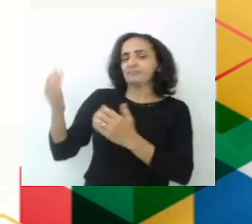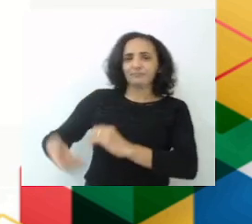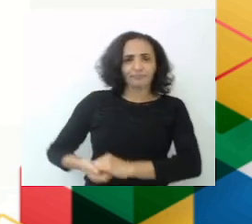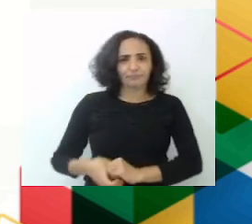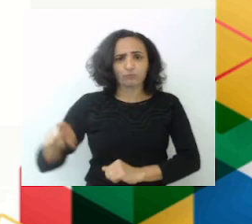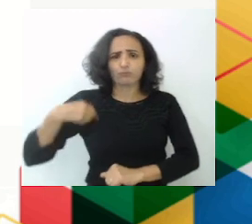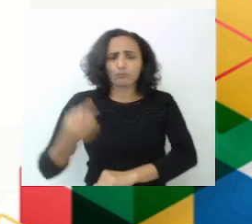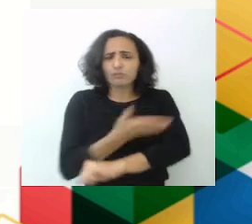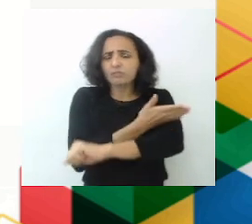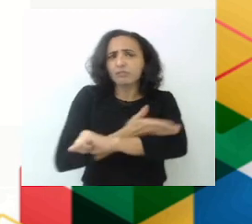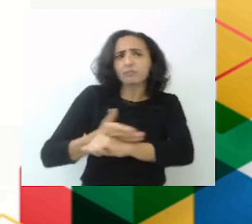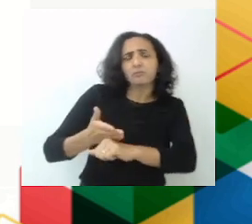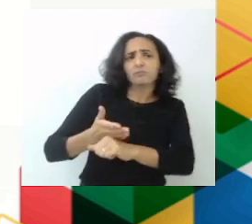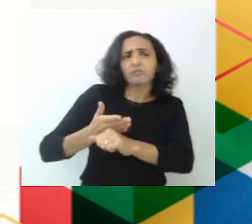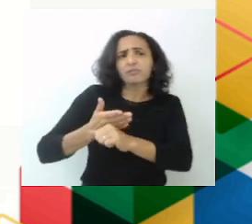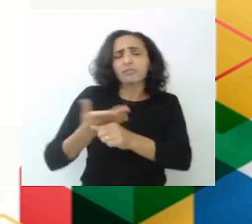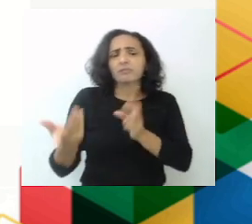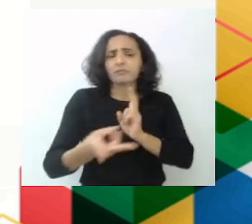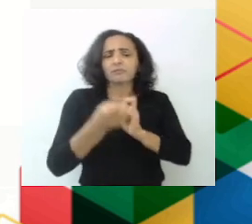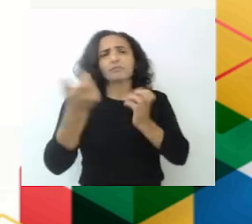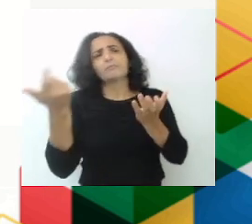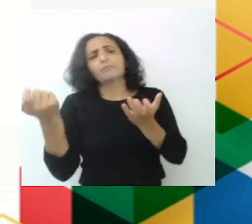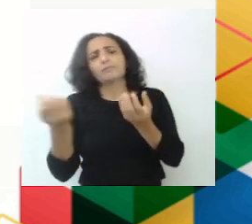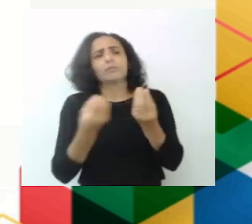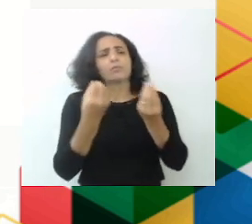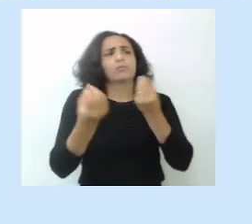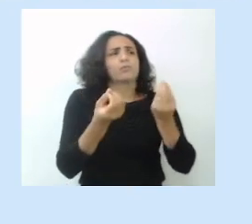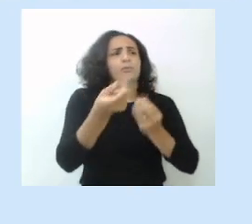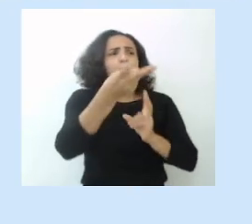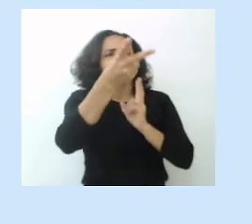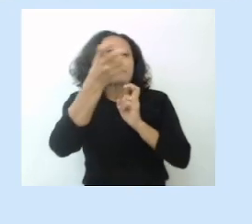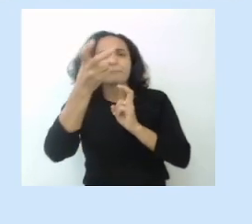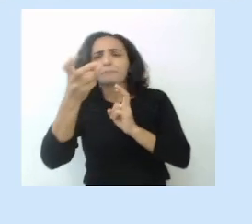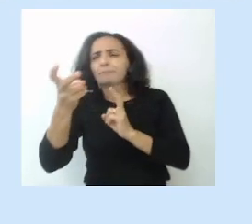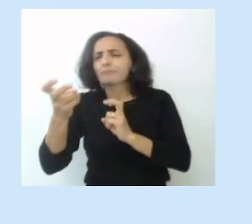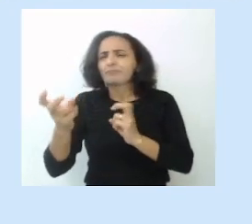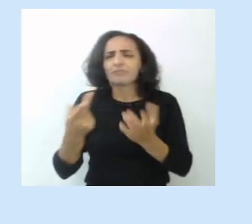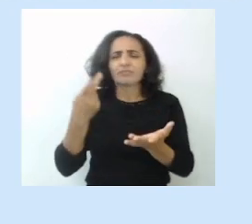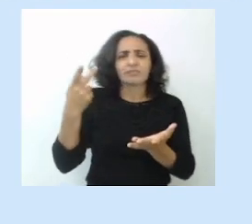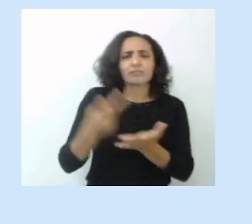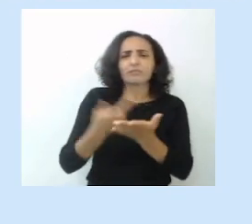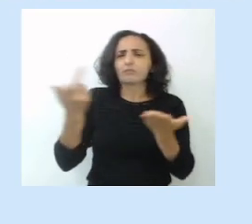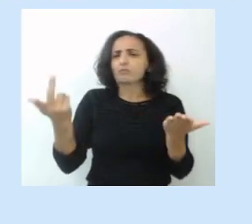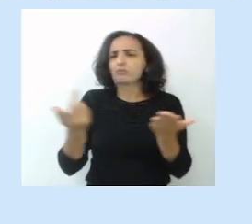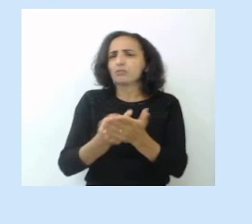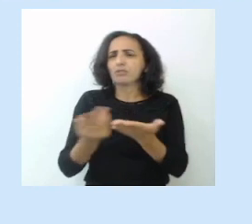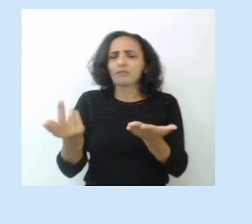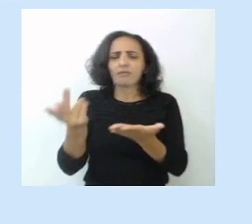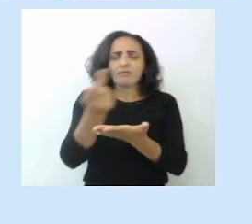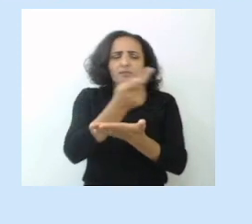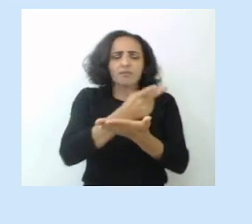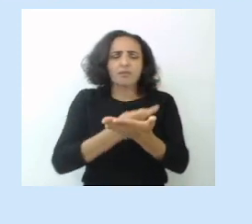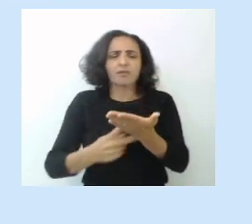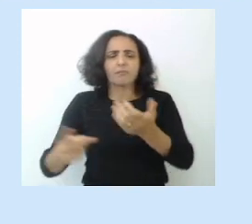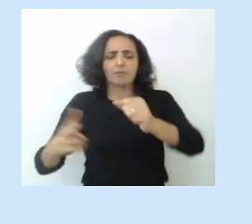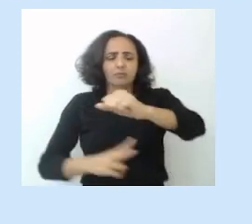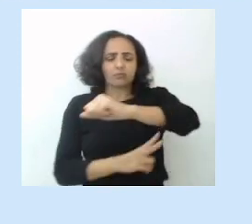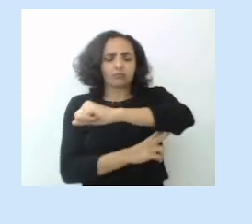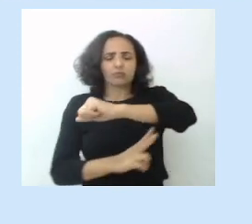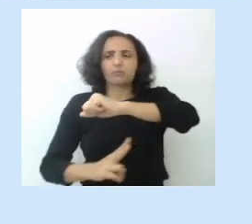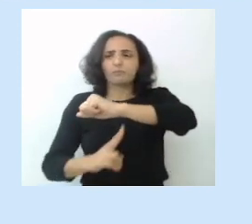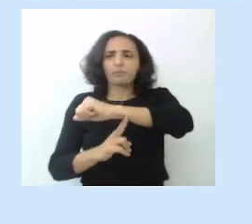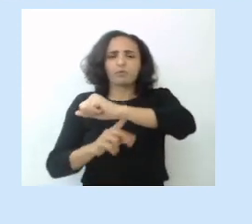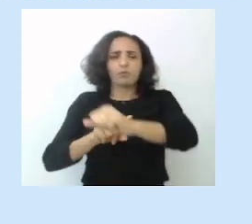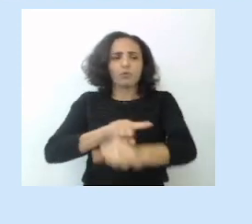aí várias situações do nosso dia a dia com esses aspectos aí que a gente chama até de arco, né? Essa ponte aí, o arco